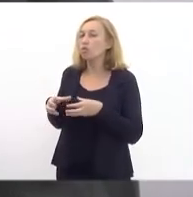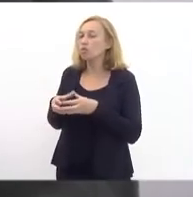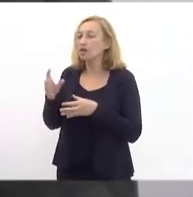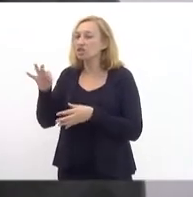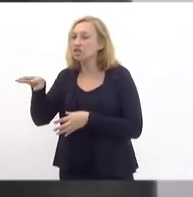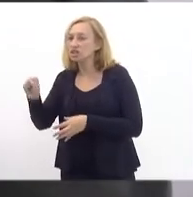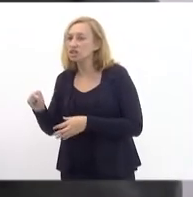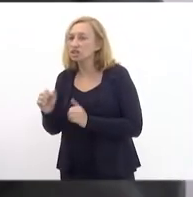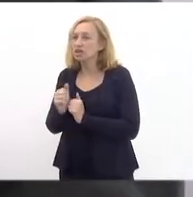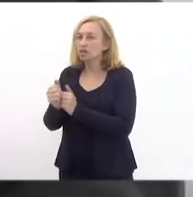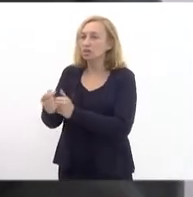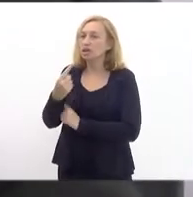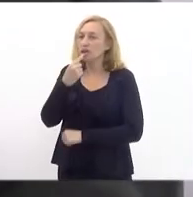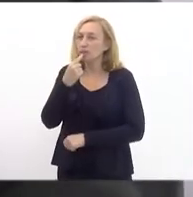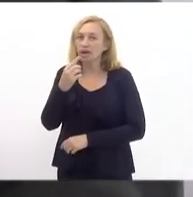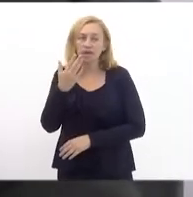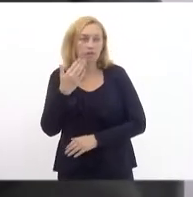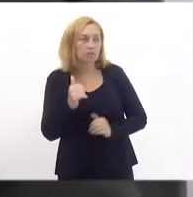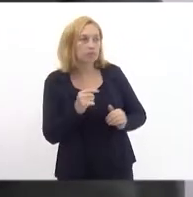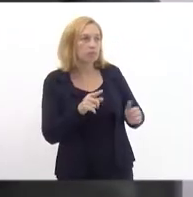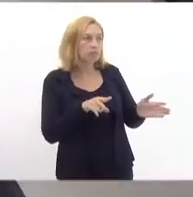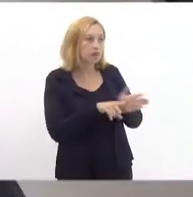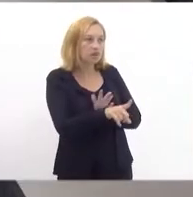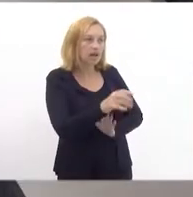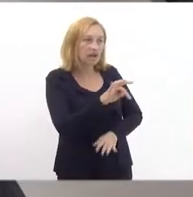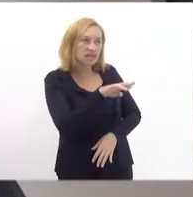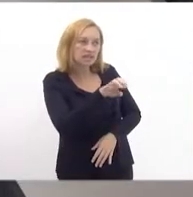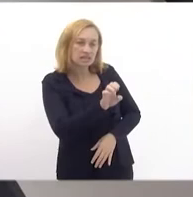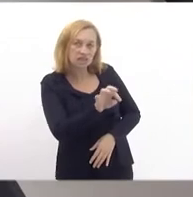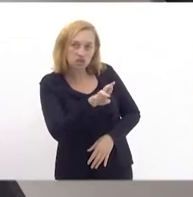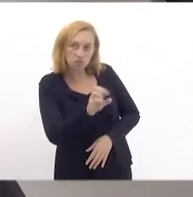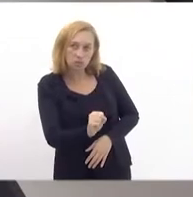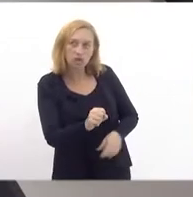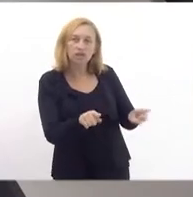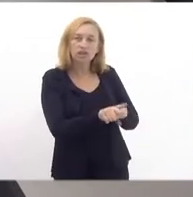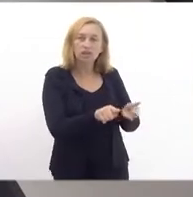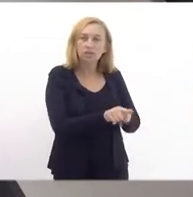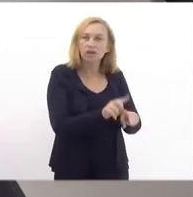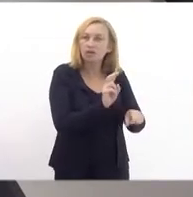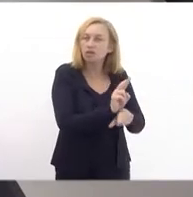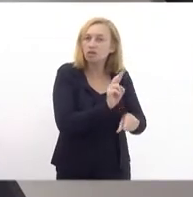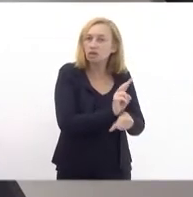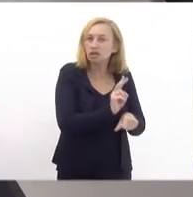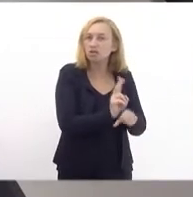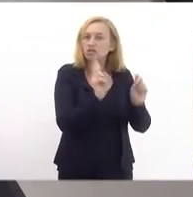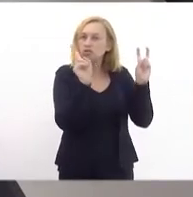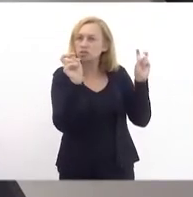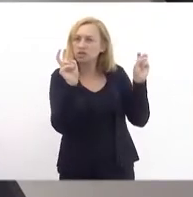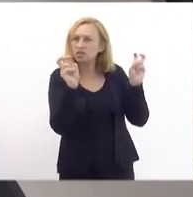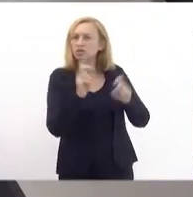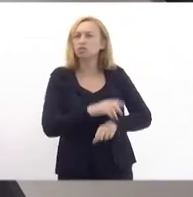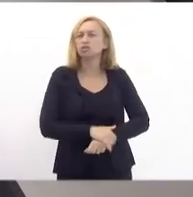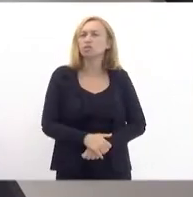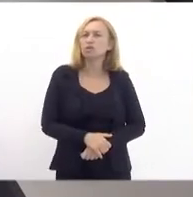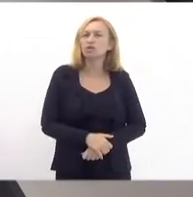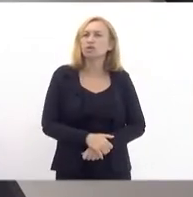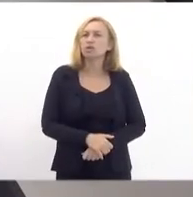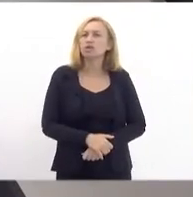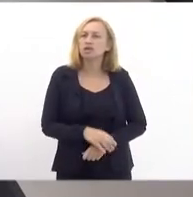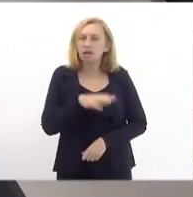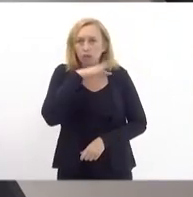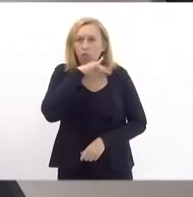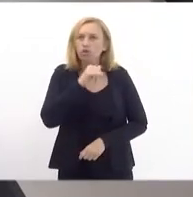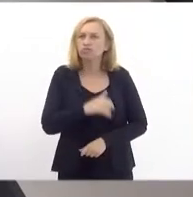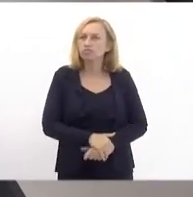acompanha isso de perto. Eu queria perguntar a Cetransport também se tem algum tipo de acompanhamento, de monitoramento sobre essa situação que é crítica,